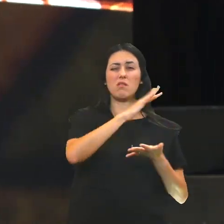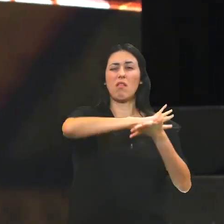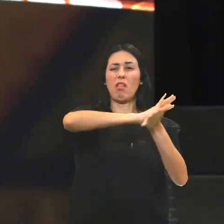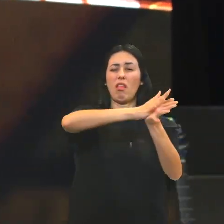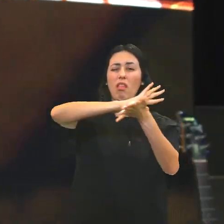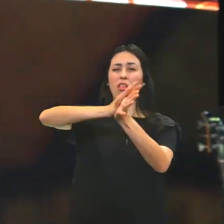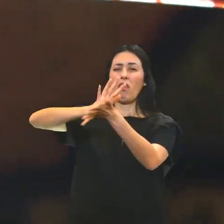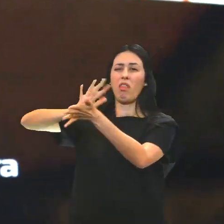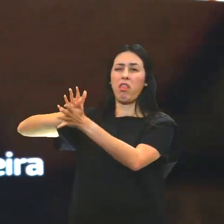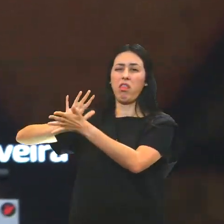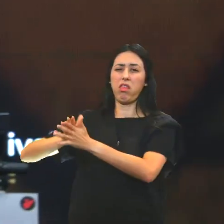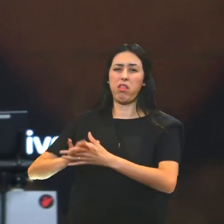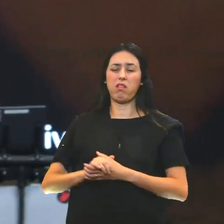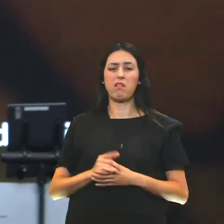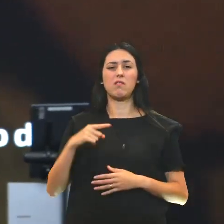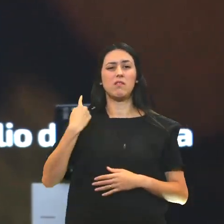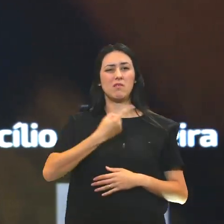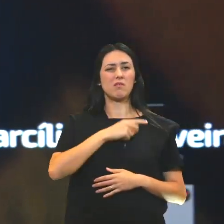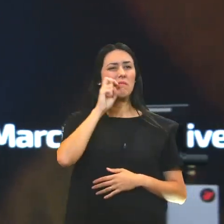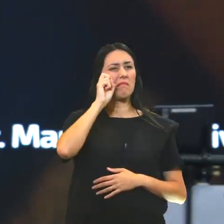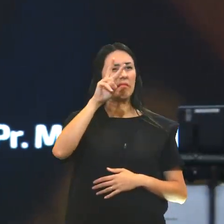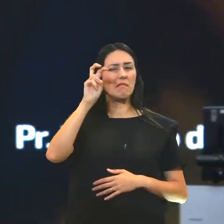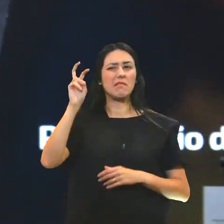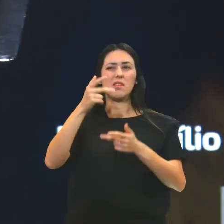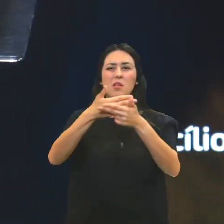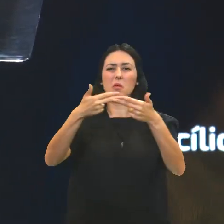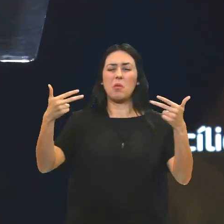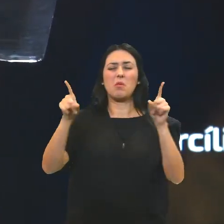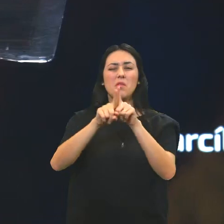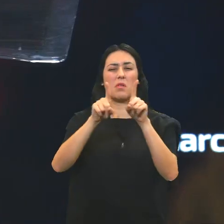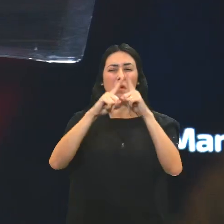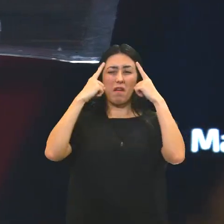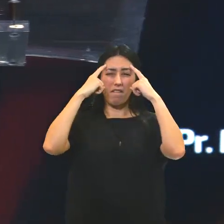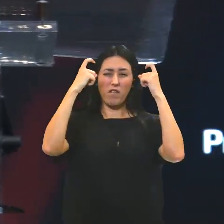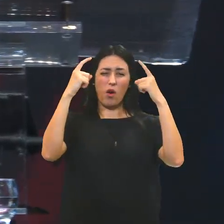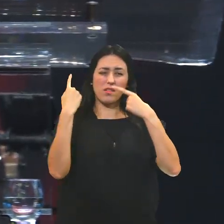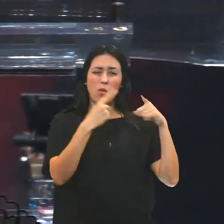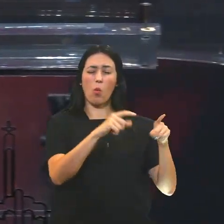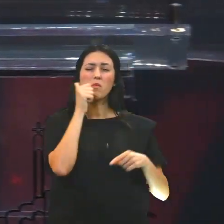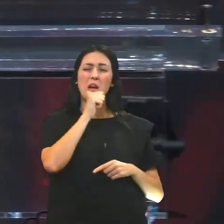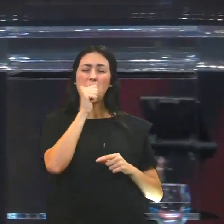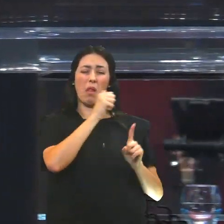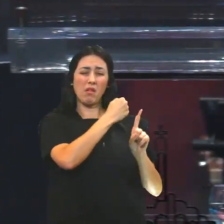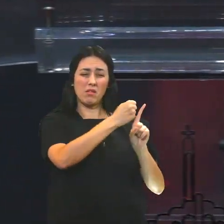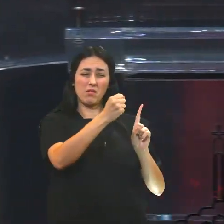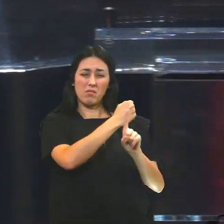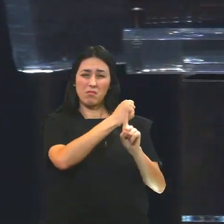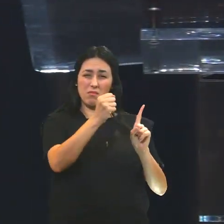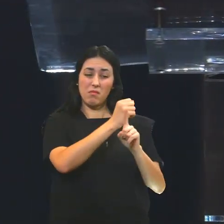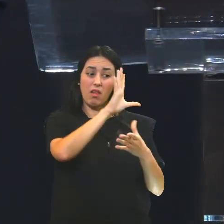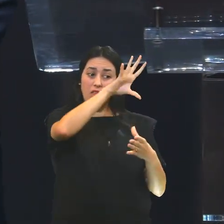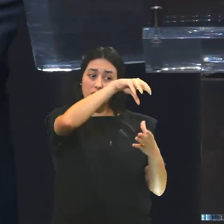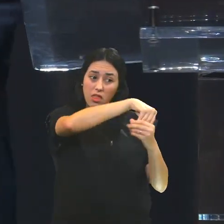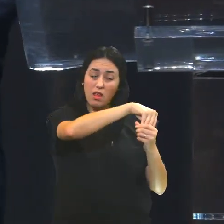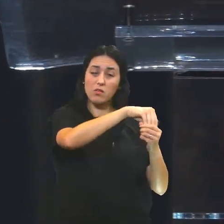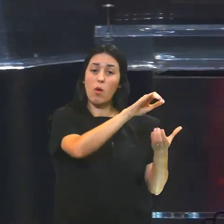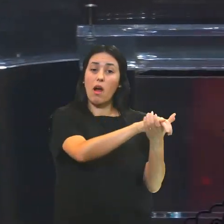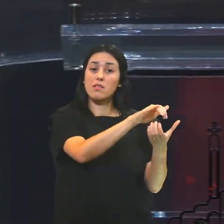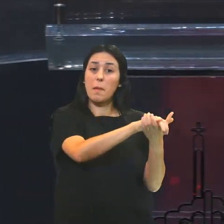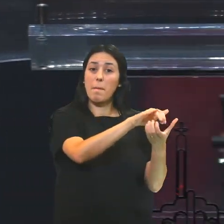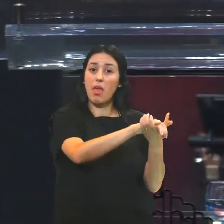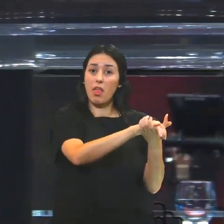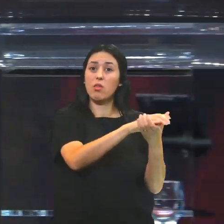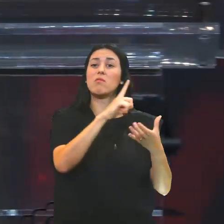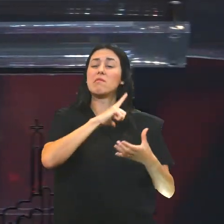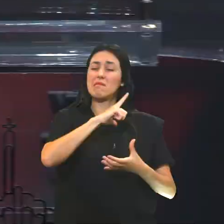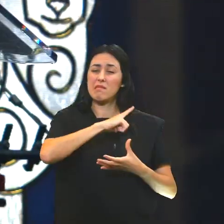E aí a gente vai ver tantas outras coisas, como violência contra a mulher nos lares que ainda existe casamento. Tem tantos lares que estão sendo